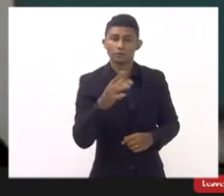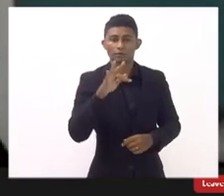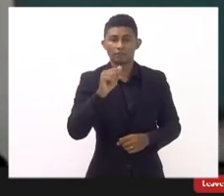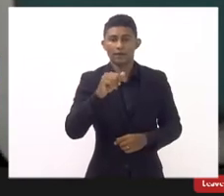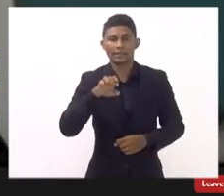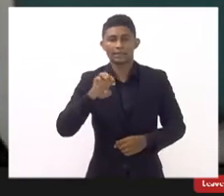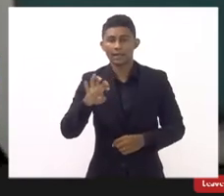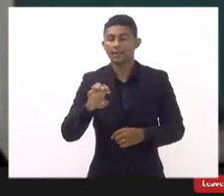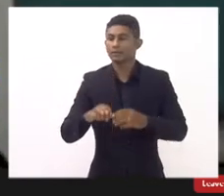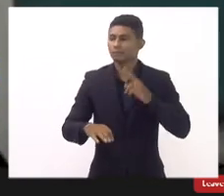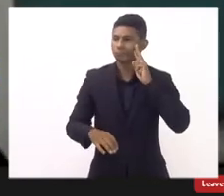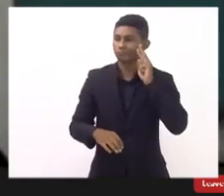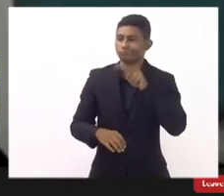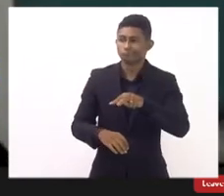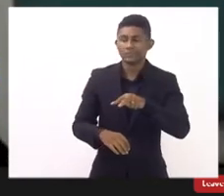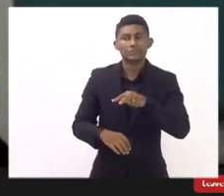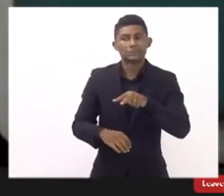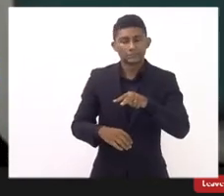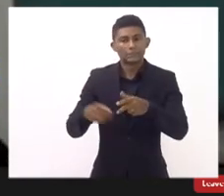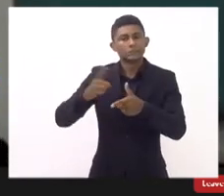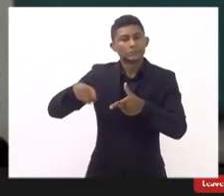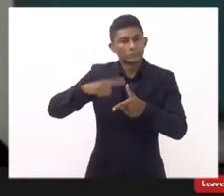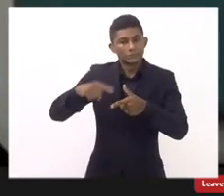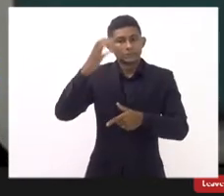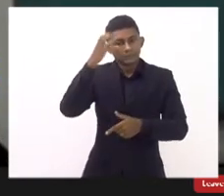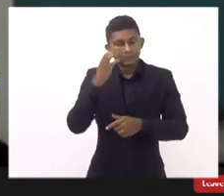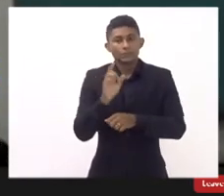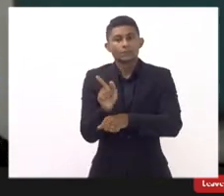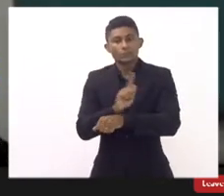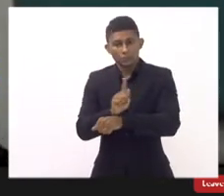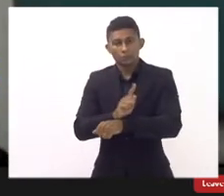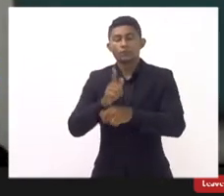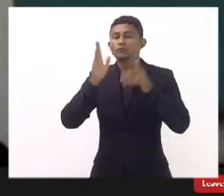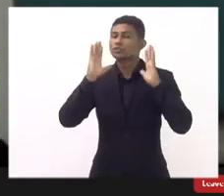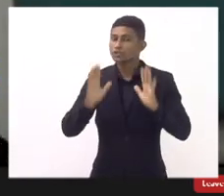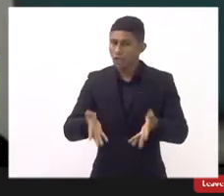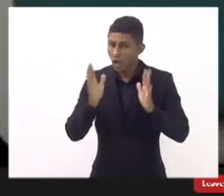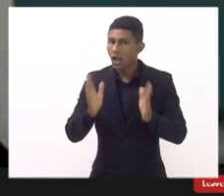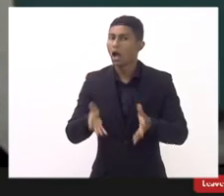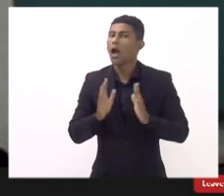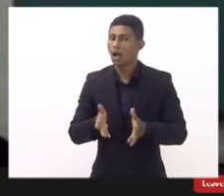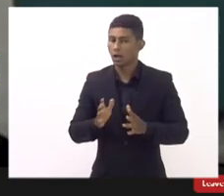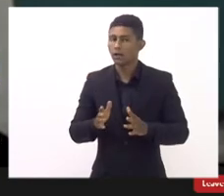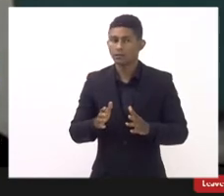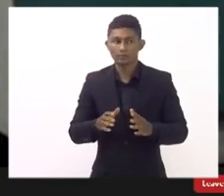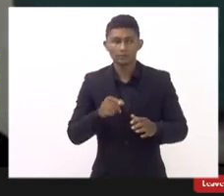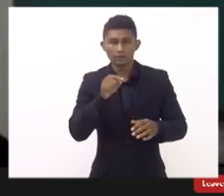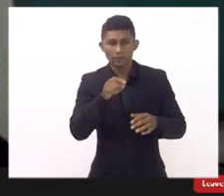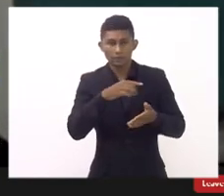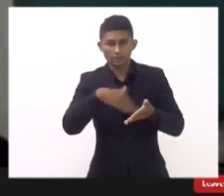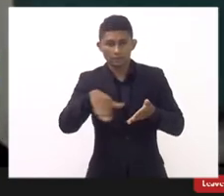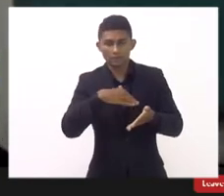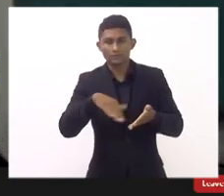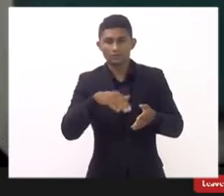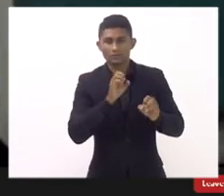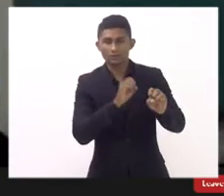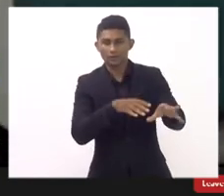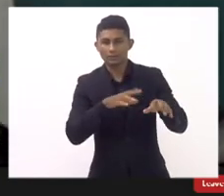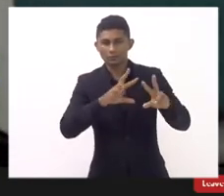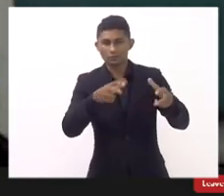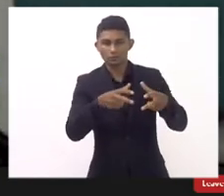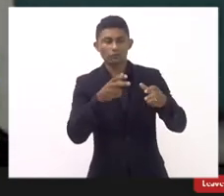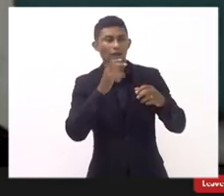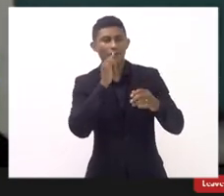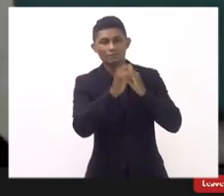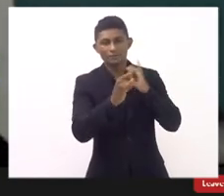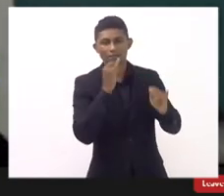sério que os gestores vêm sinalizando frequentemente, né, a Comissão de Educação. Antes era o professor Roberto Williams que